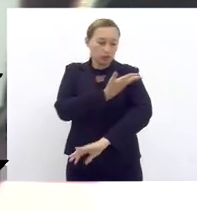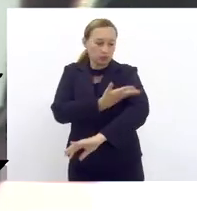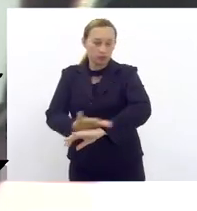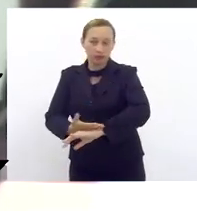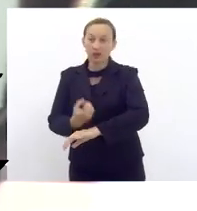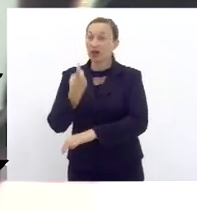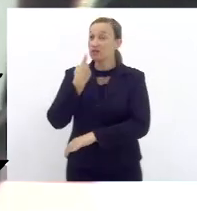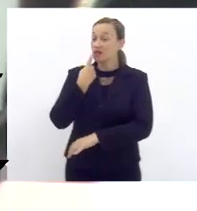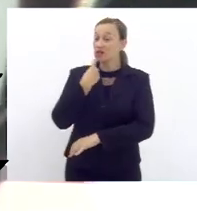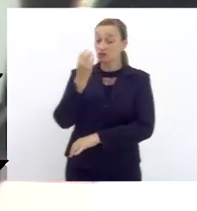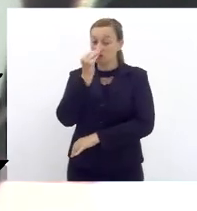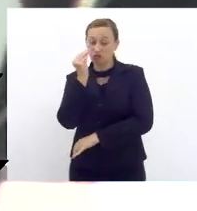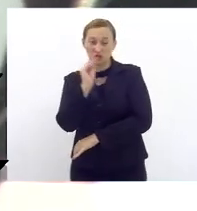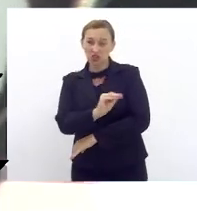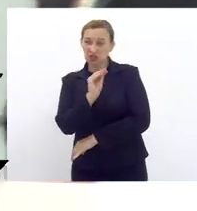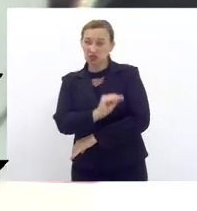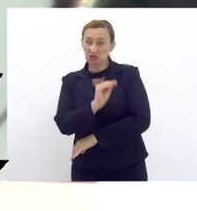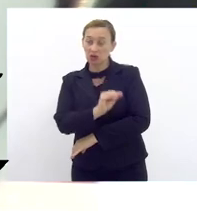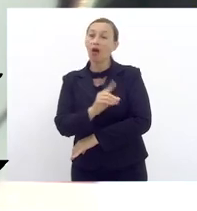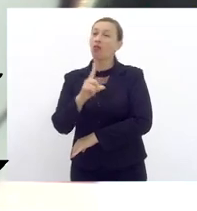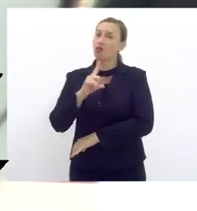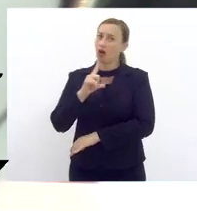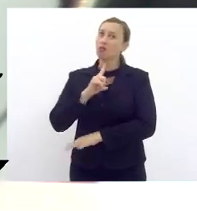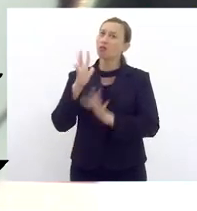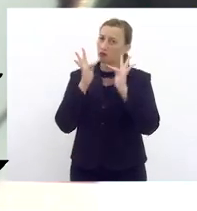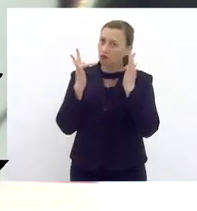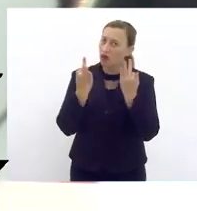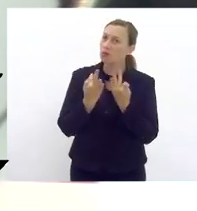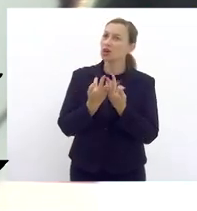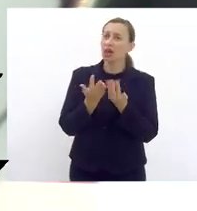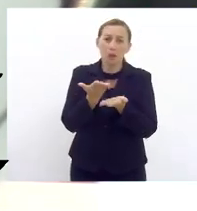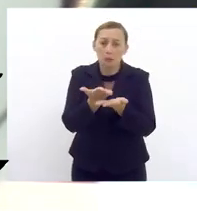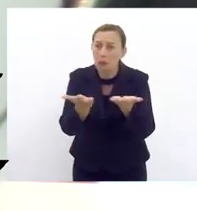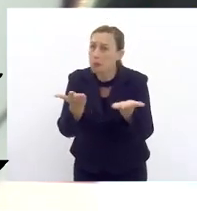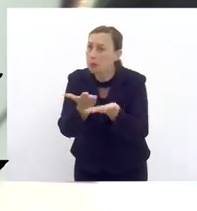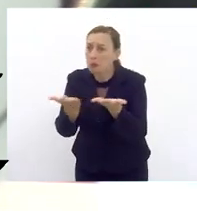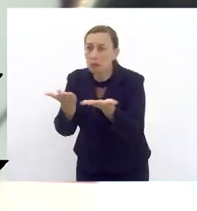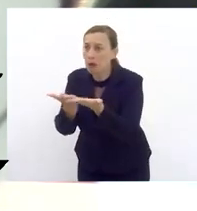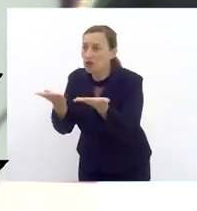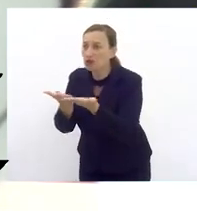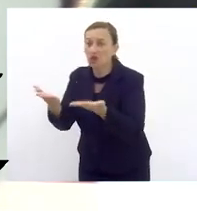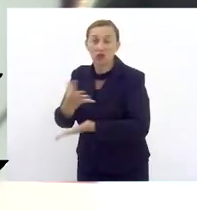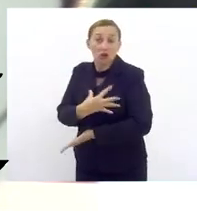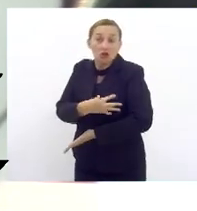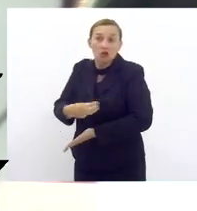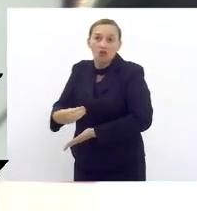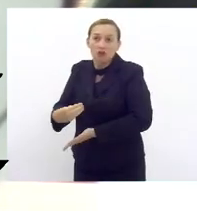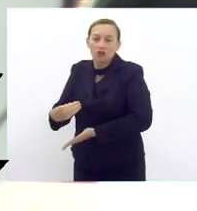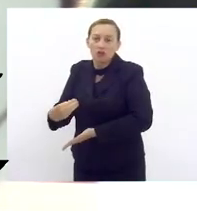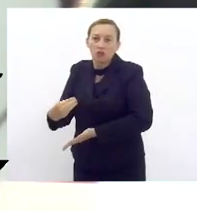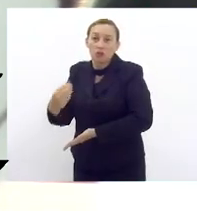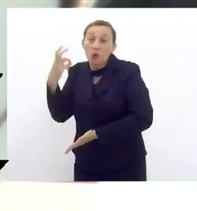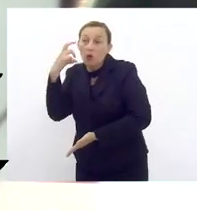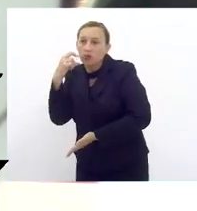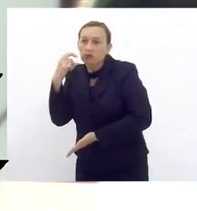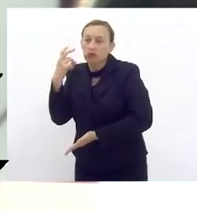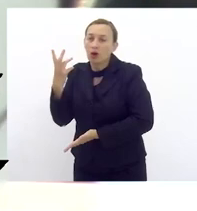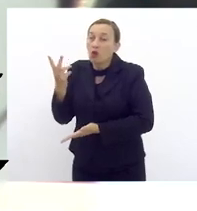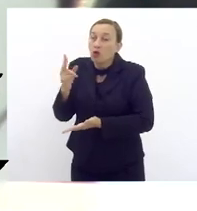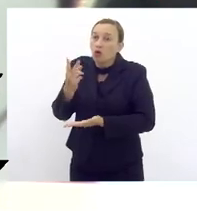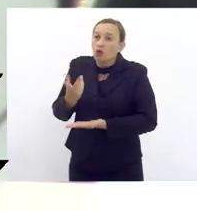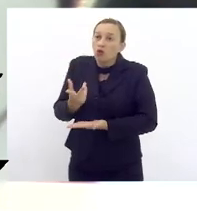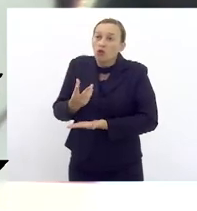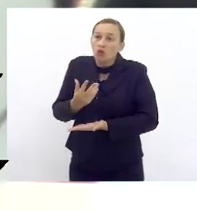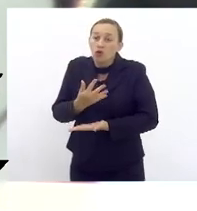onde temos famílias perdendo seus filhos perdendo a guarda de seus filhos porque